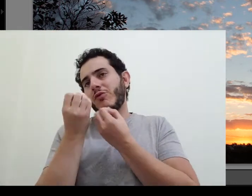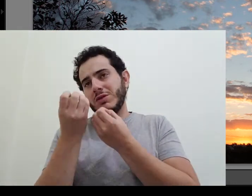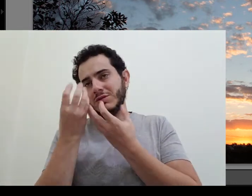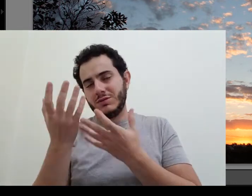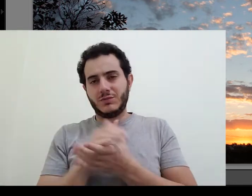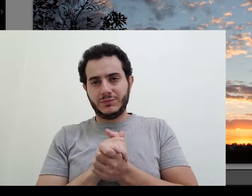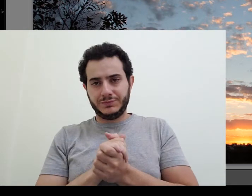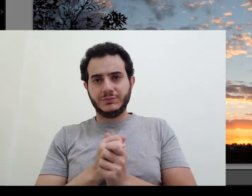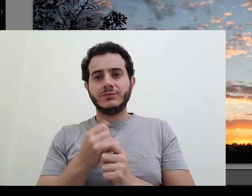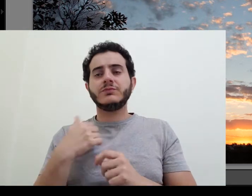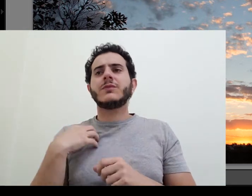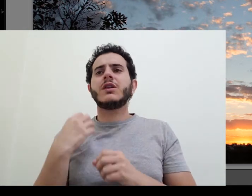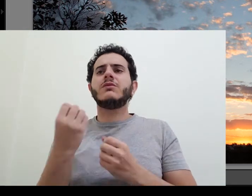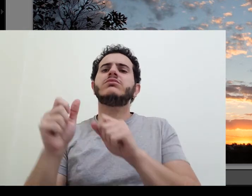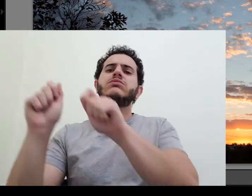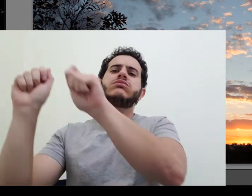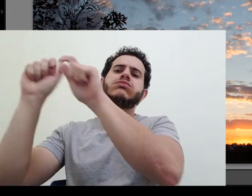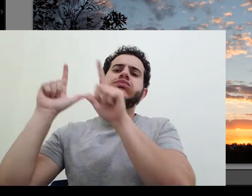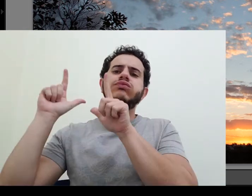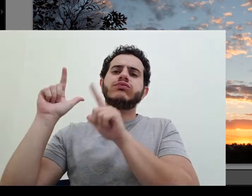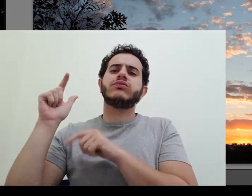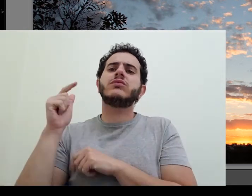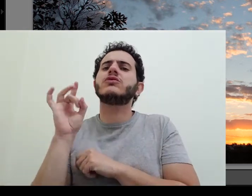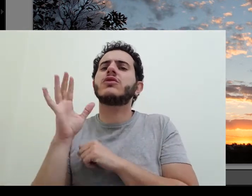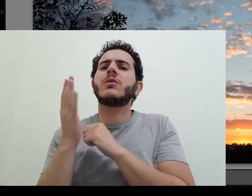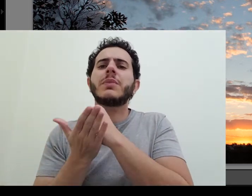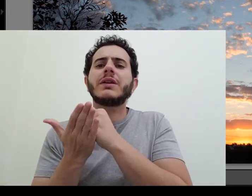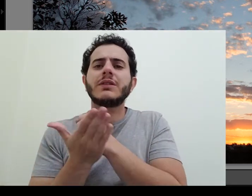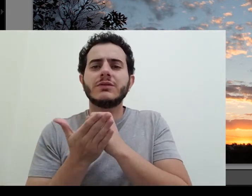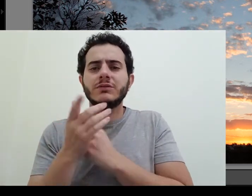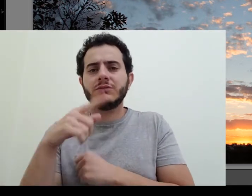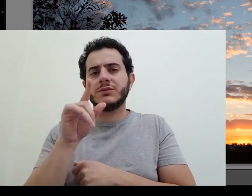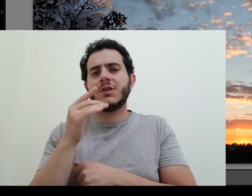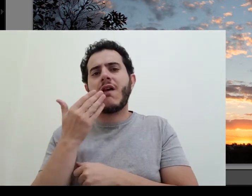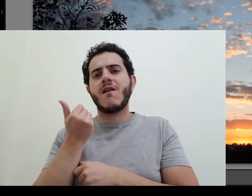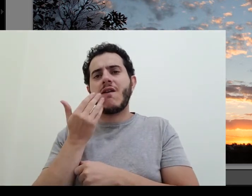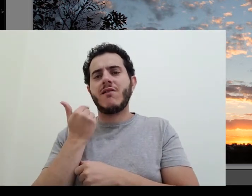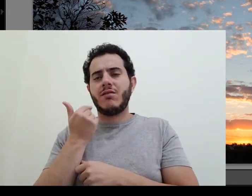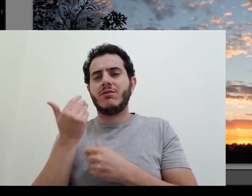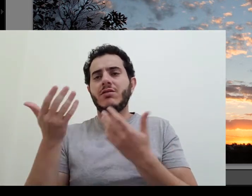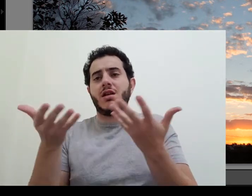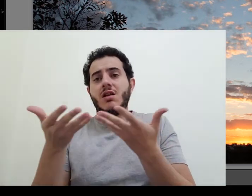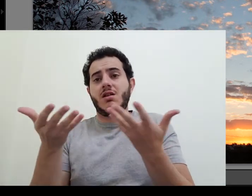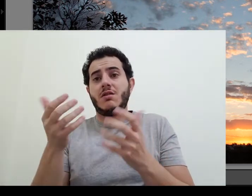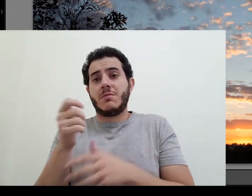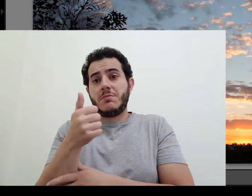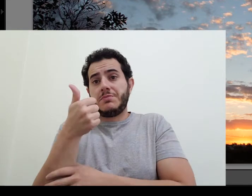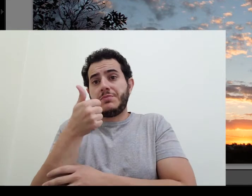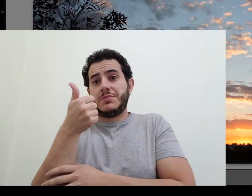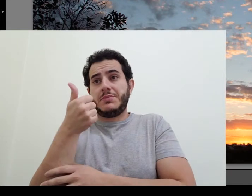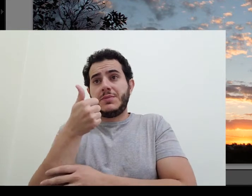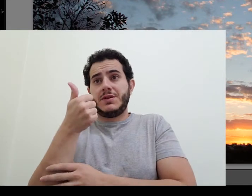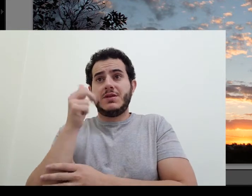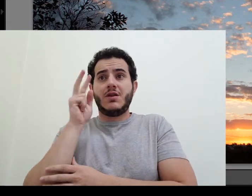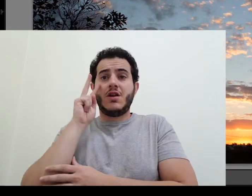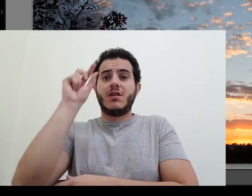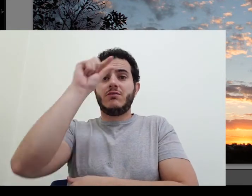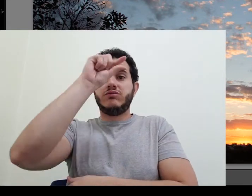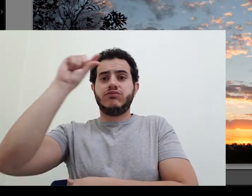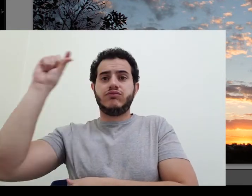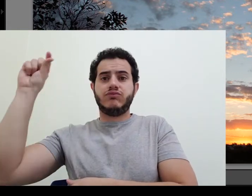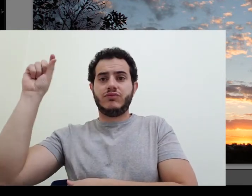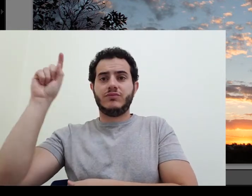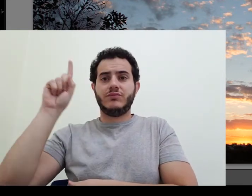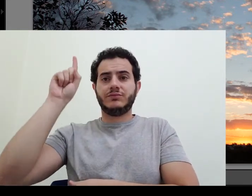desliga. Então, vou abrir o básico, agora a gente vai conversar um pouco sobre o básico. Então aqui, a primeira linha do básico, a primeira caixinha do básico, a gente